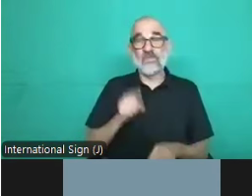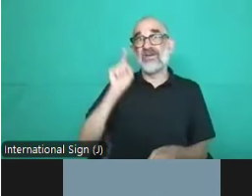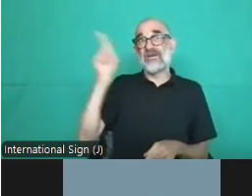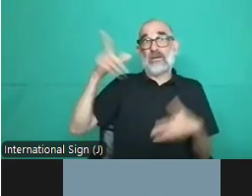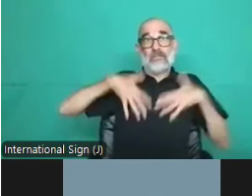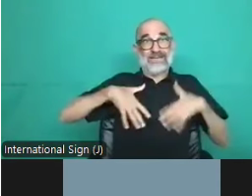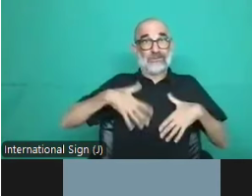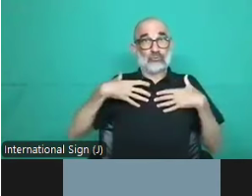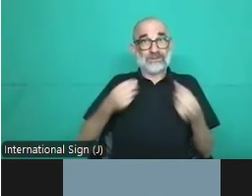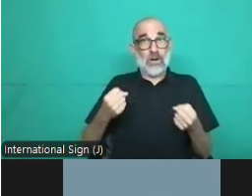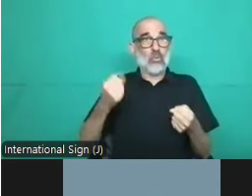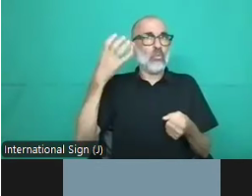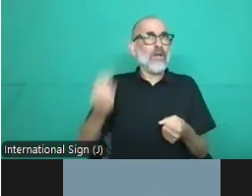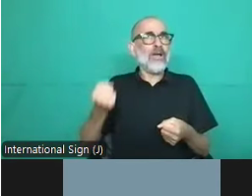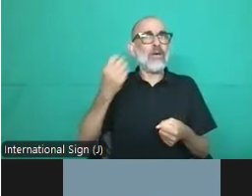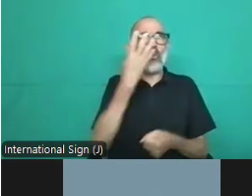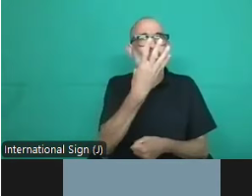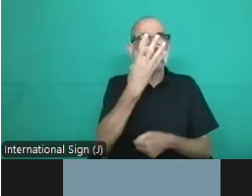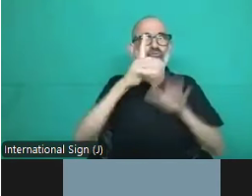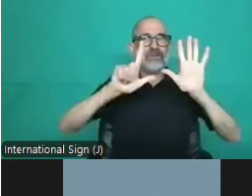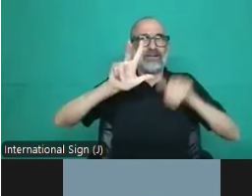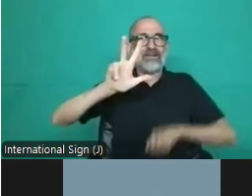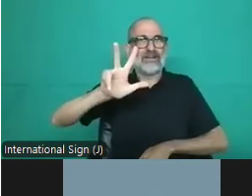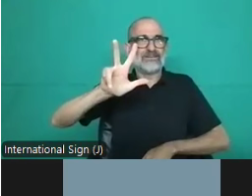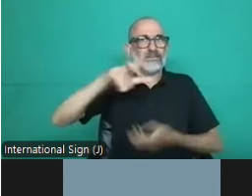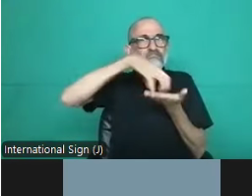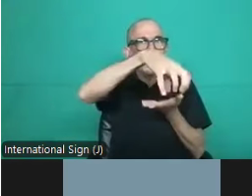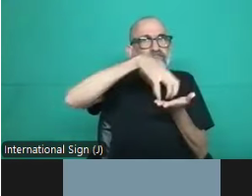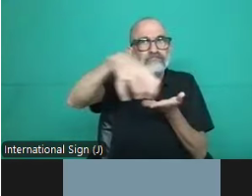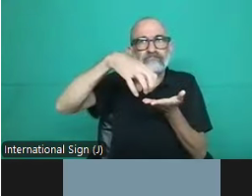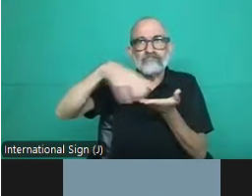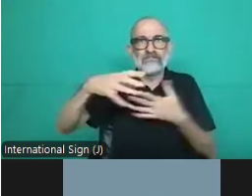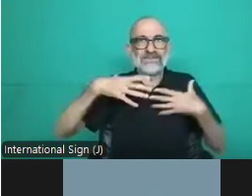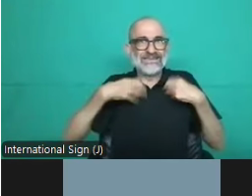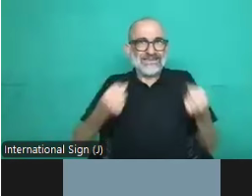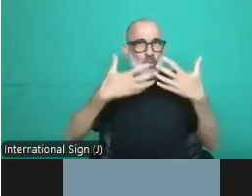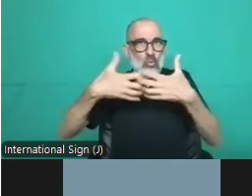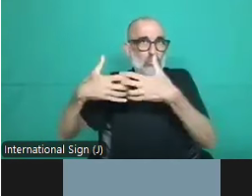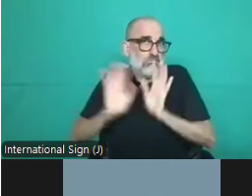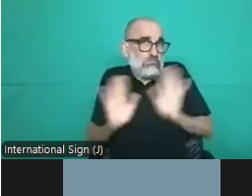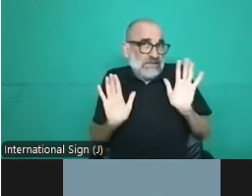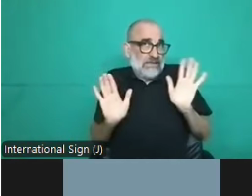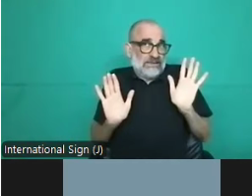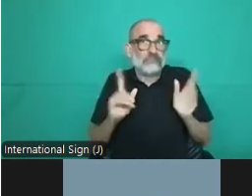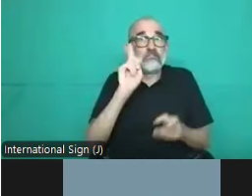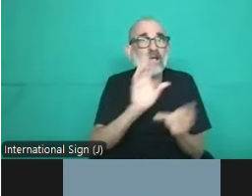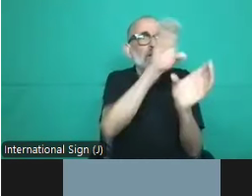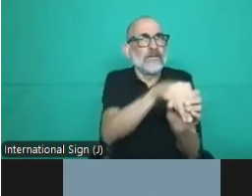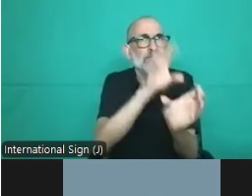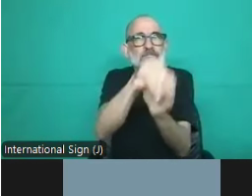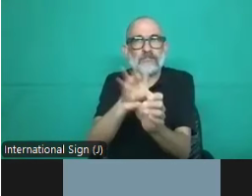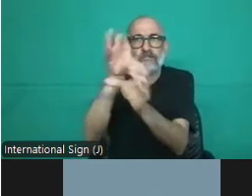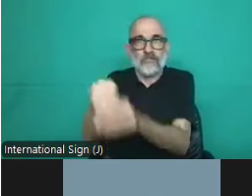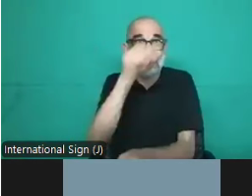foram implementados e eles representam os 75% dos centros de saúde do